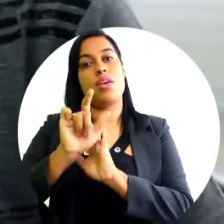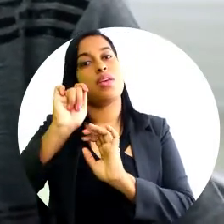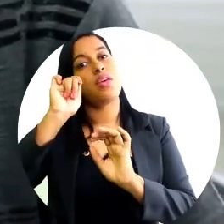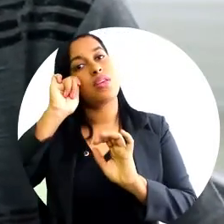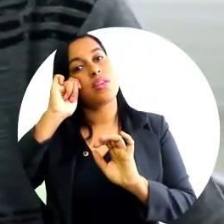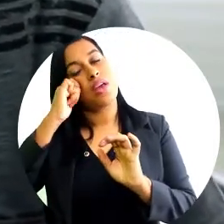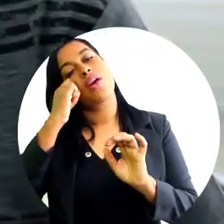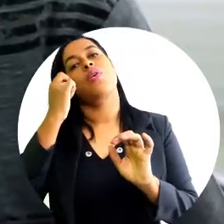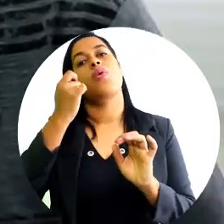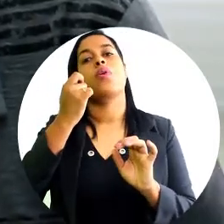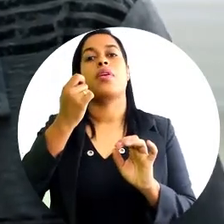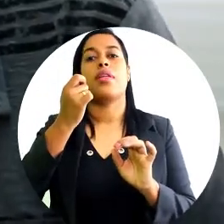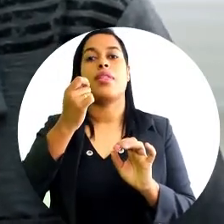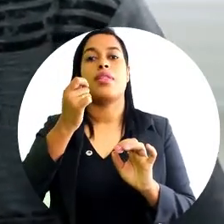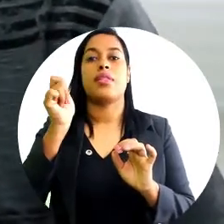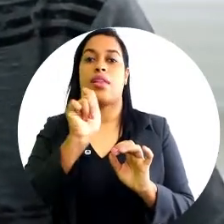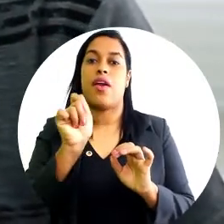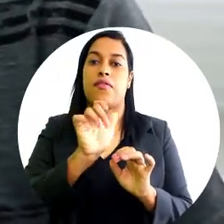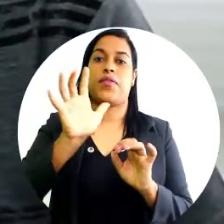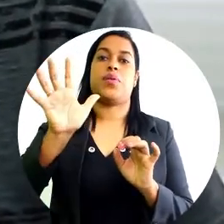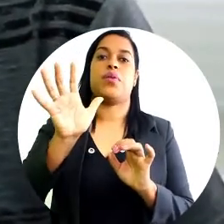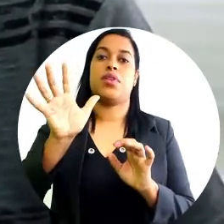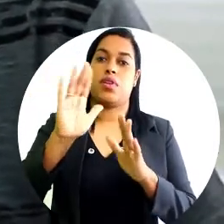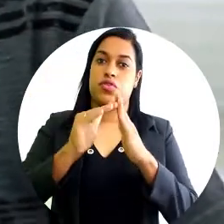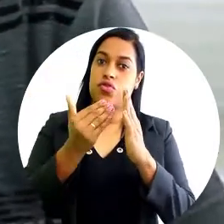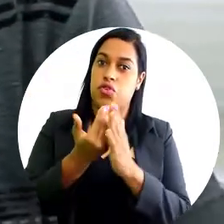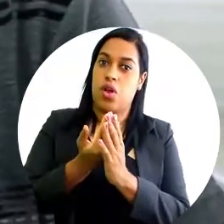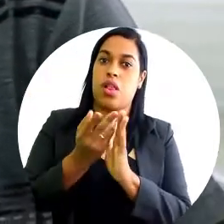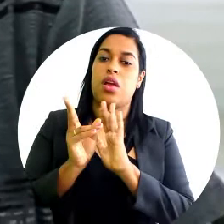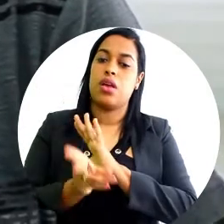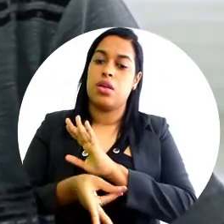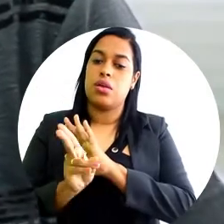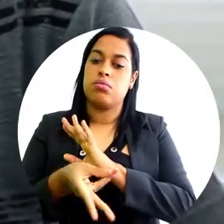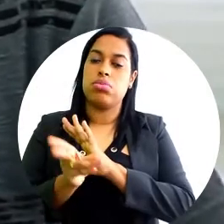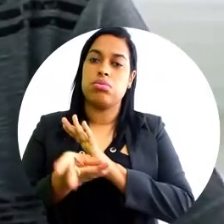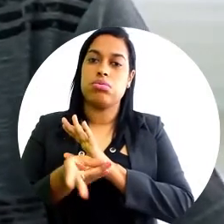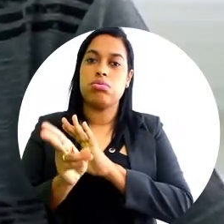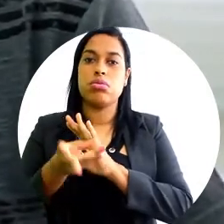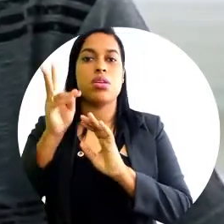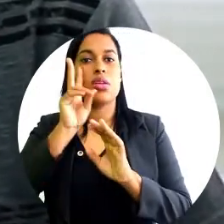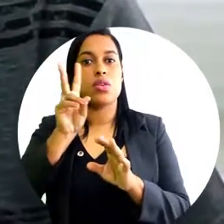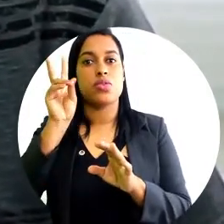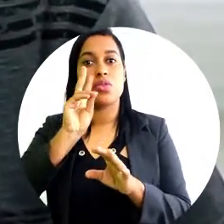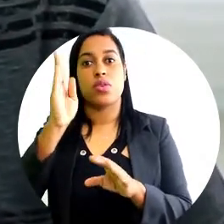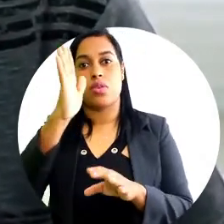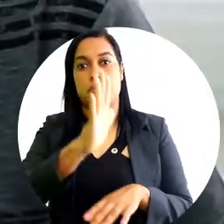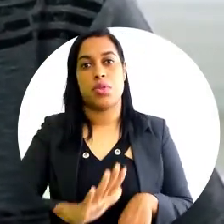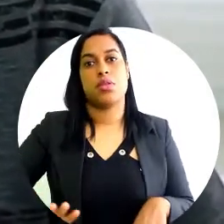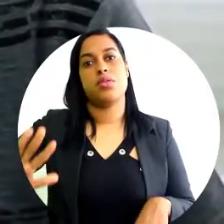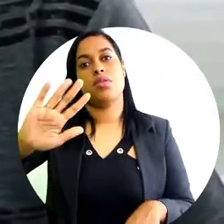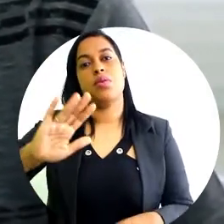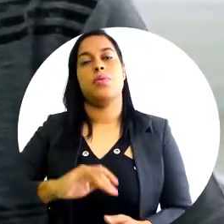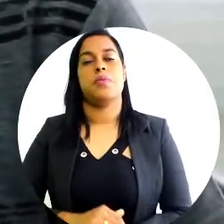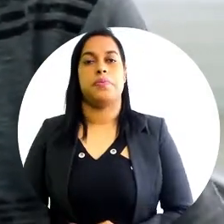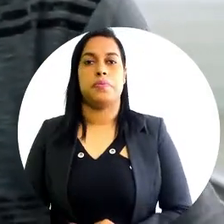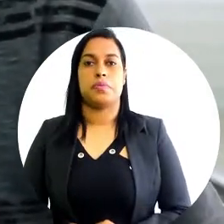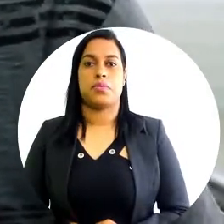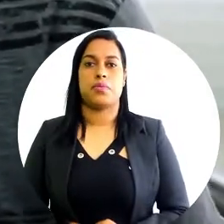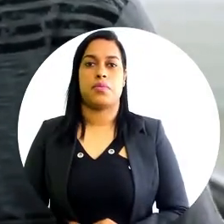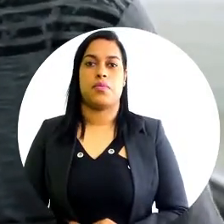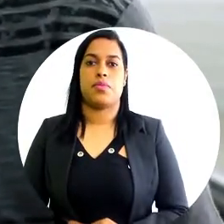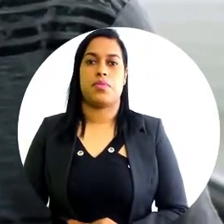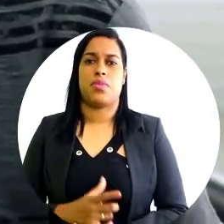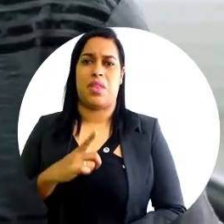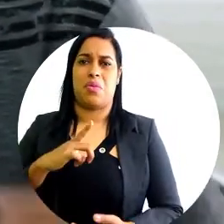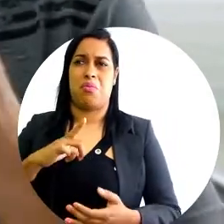étnica na escola, a educação afro e a contribuição dos afrodescendentes aqui no Brasil. Durante